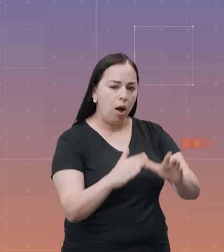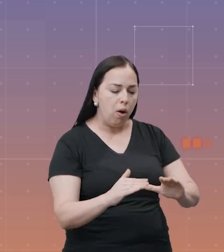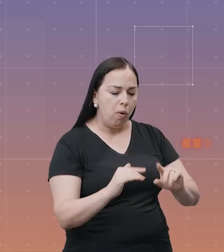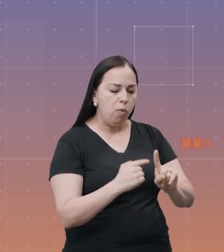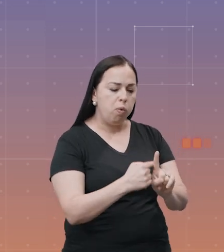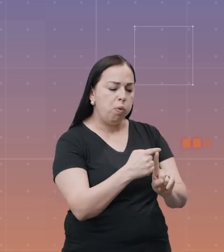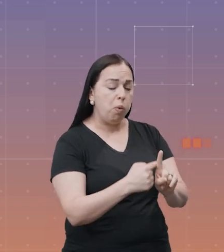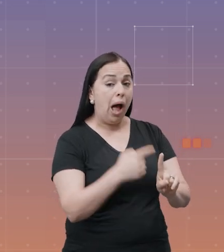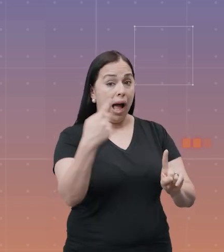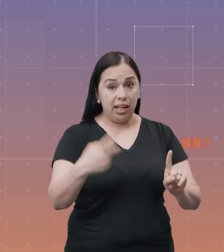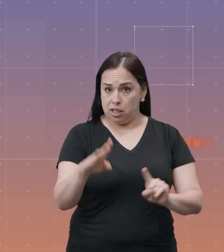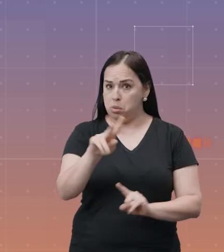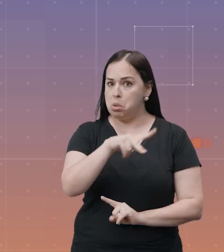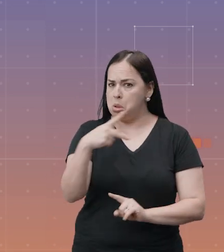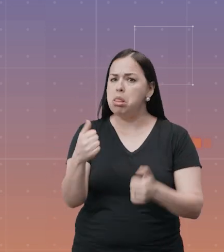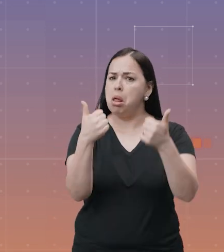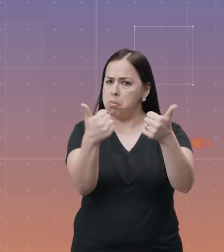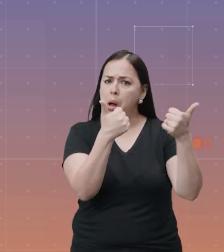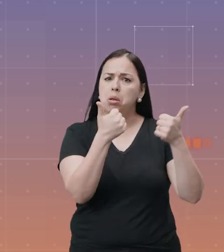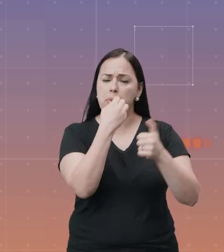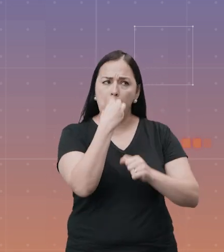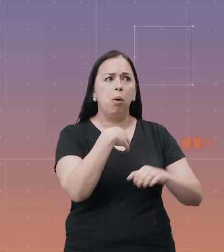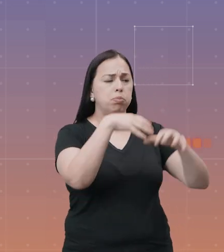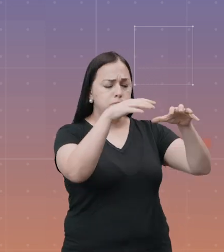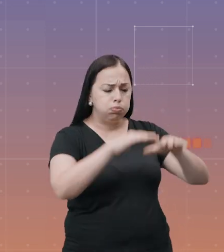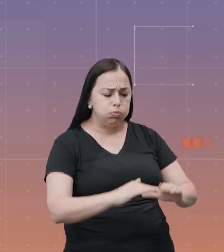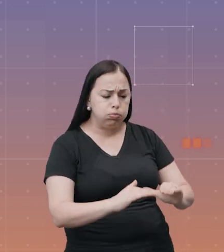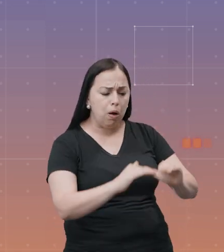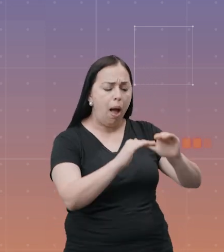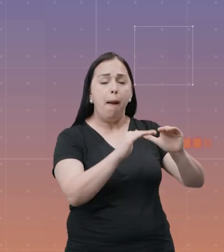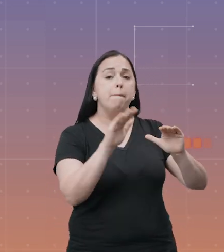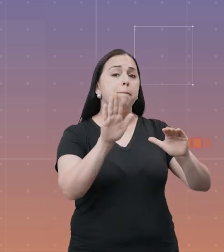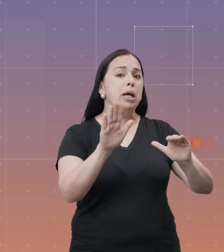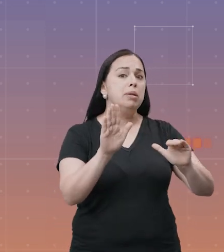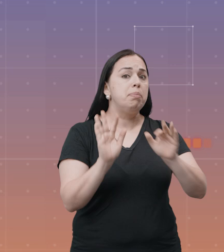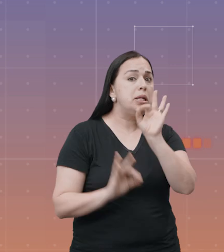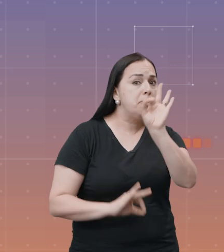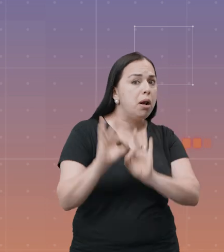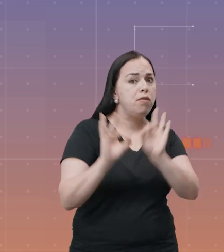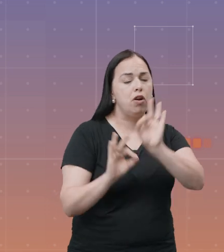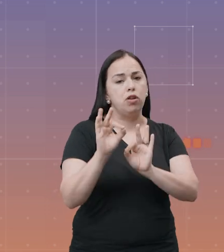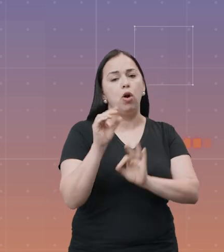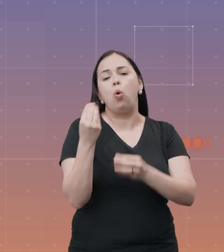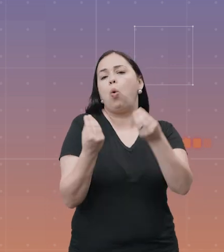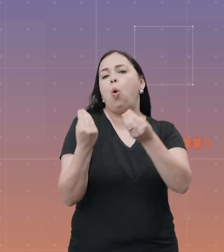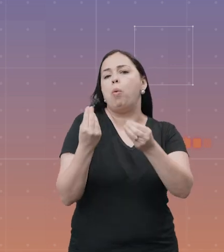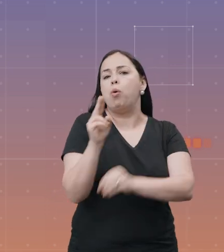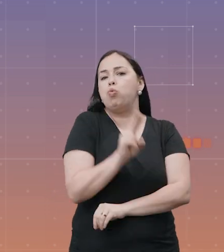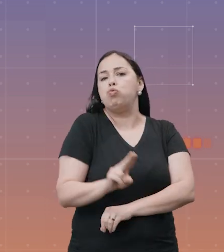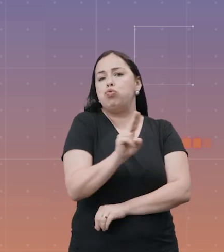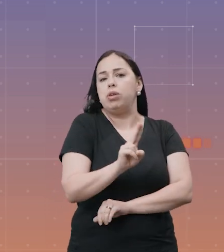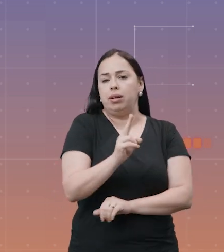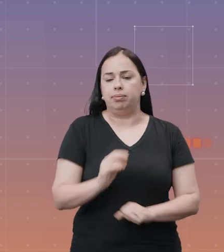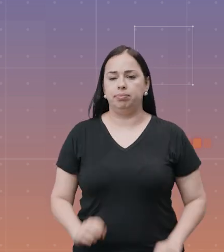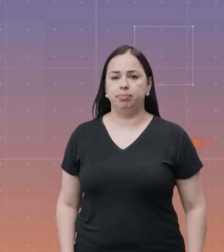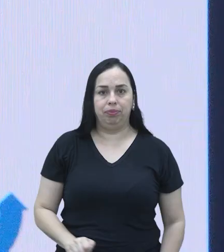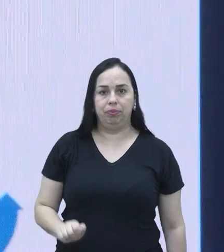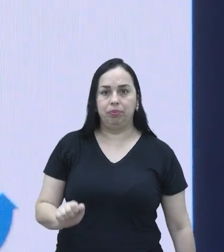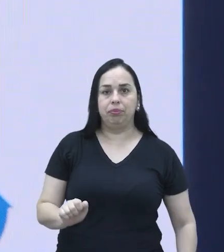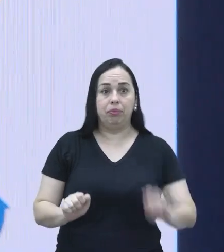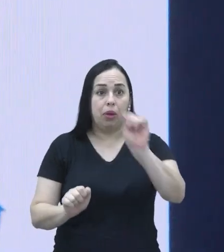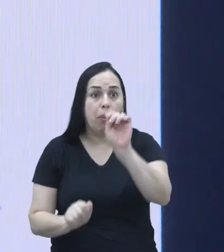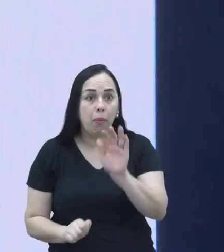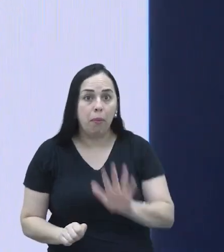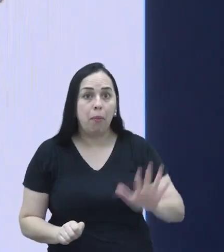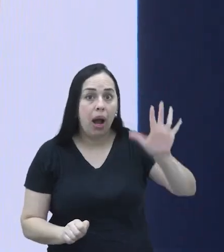Por enquanto, a nossa região está em uma situação confortável, mas é preciso planejar bem o uso dos recursos hídricos.